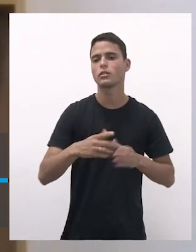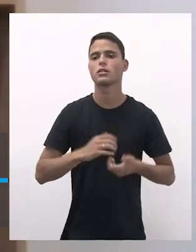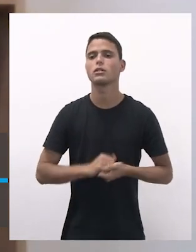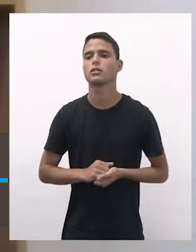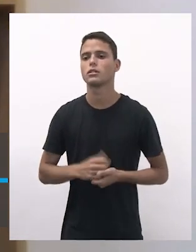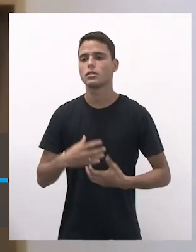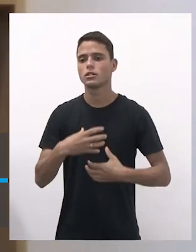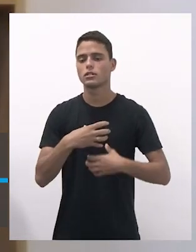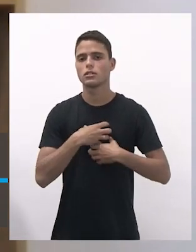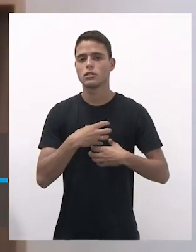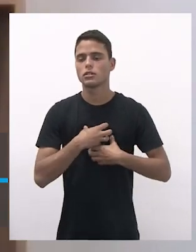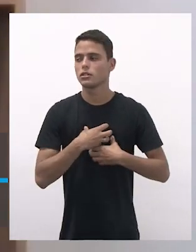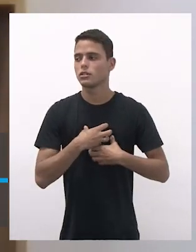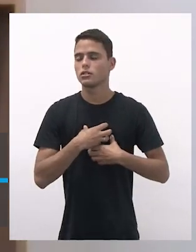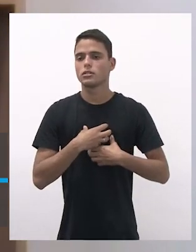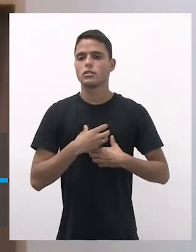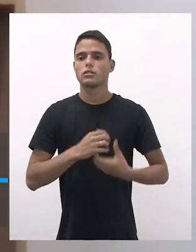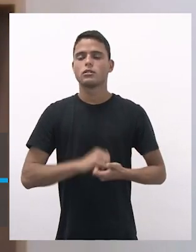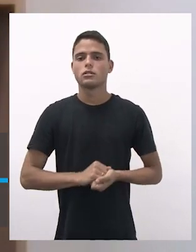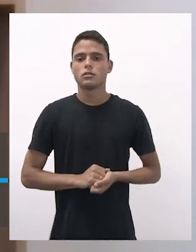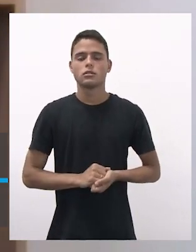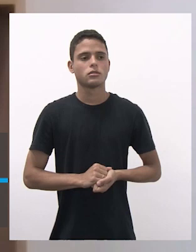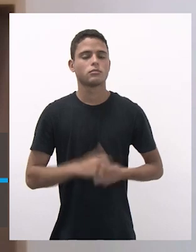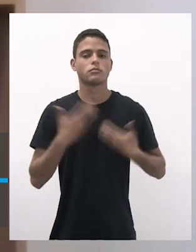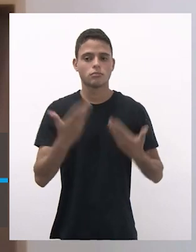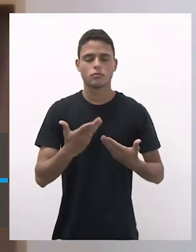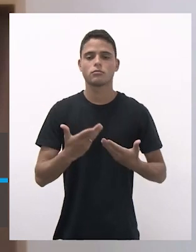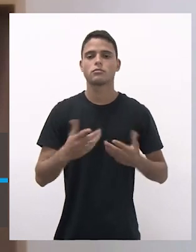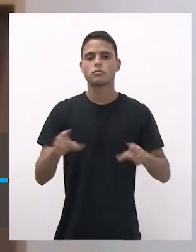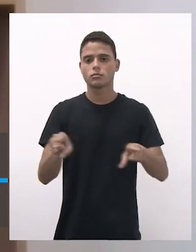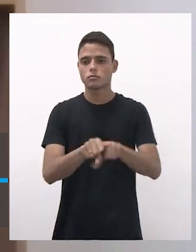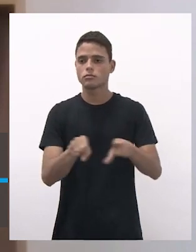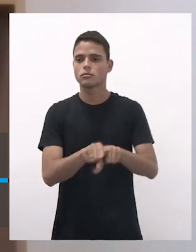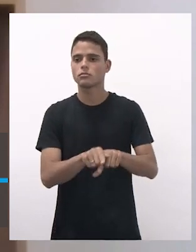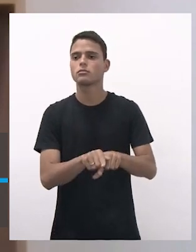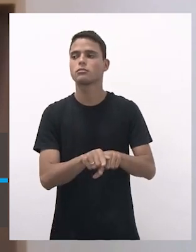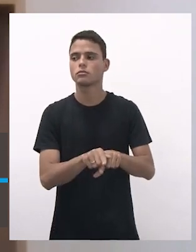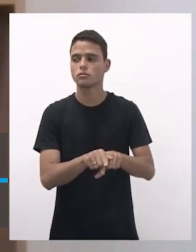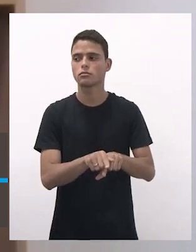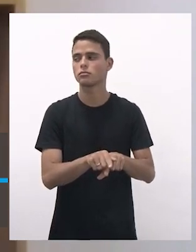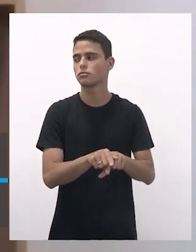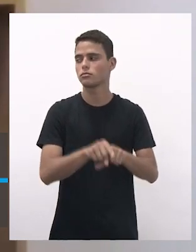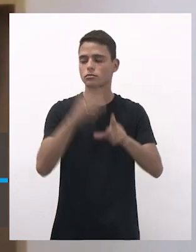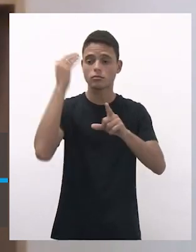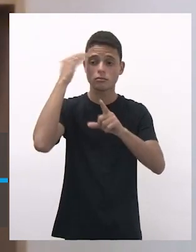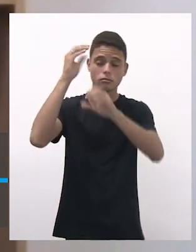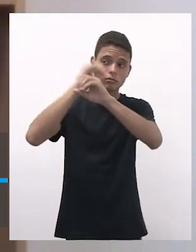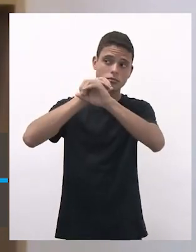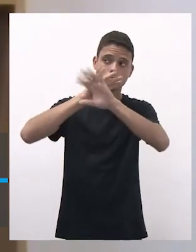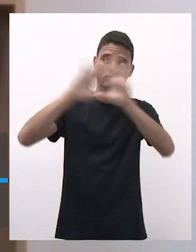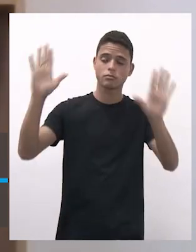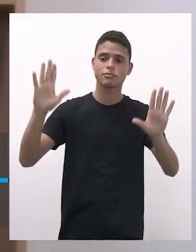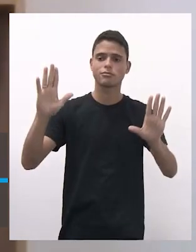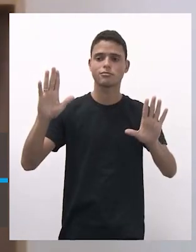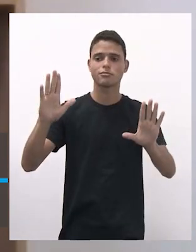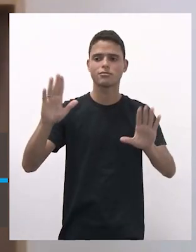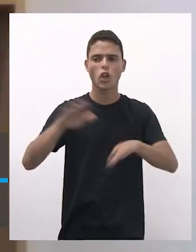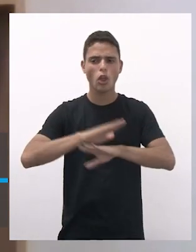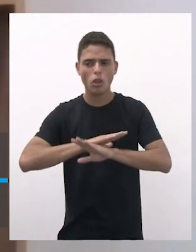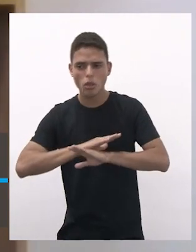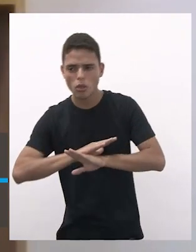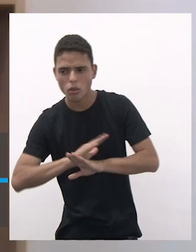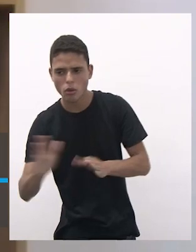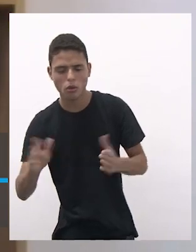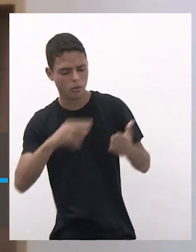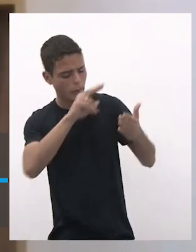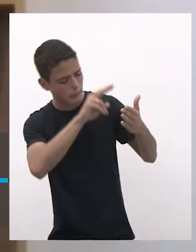né, mais apreensivo. Mas, ao mesmo tempo, eu deixo sempre muito claro que não existe uma única leitura e